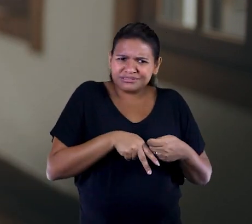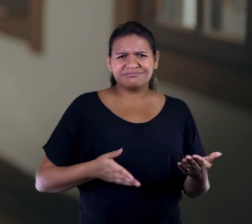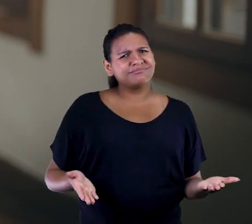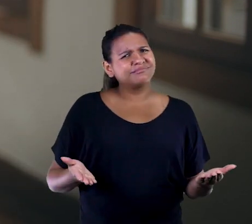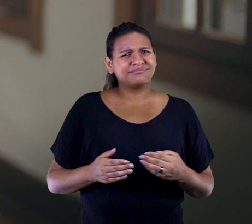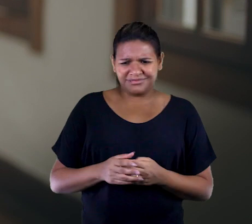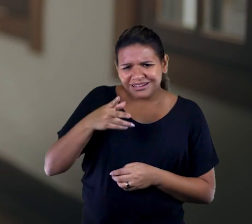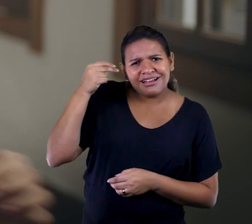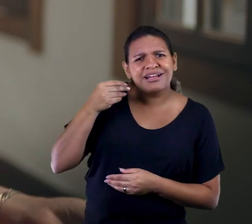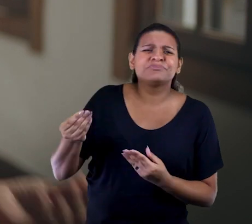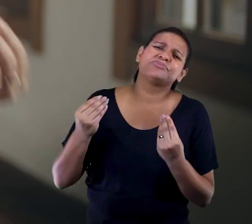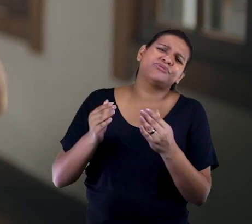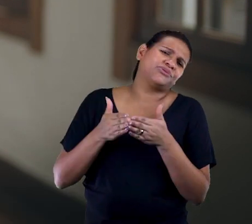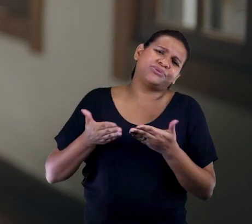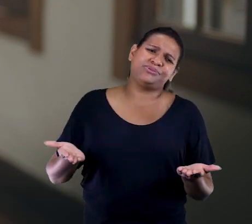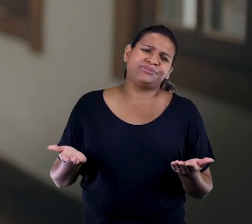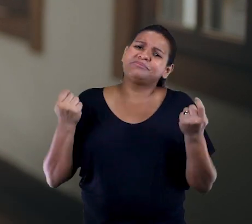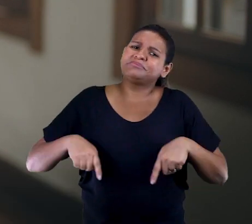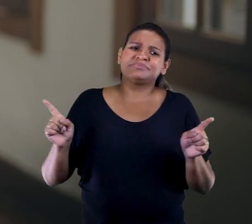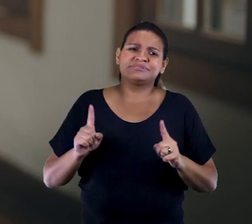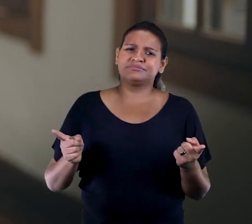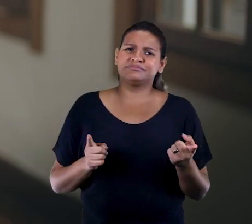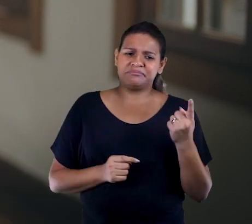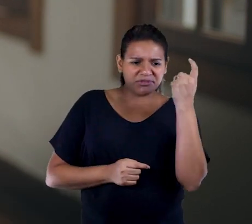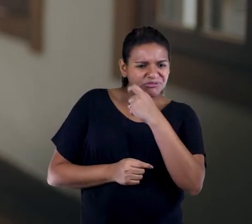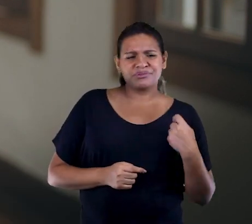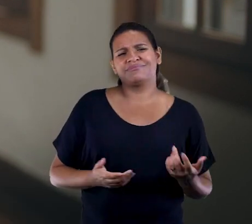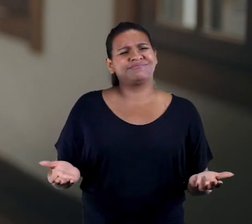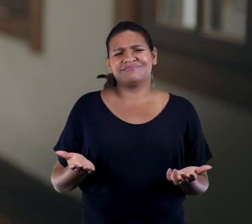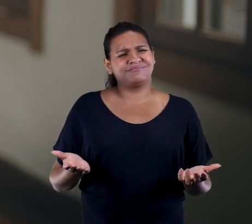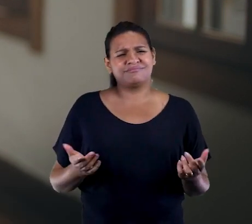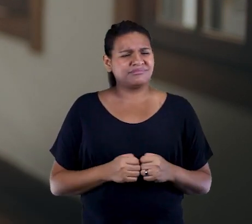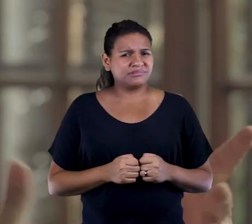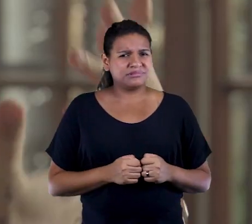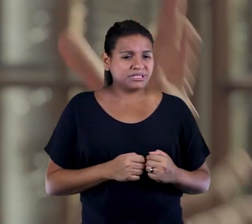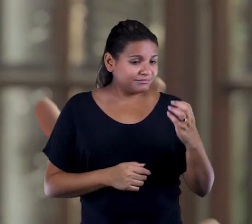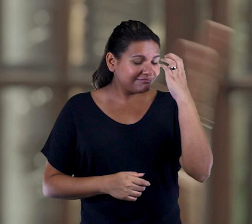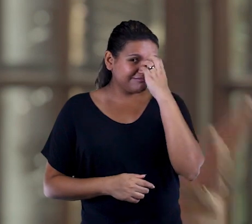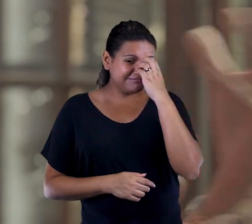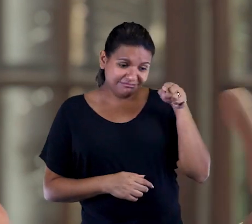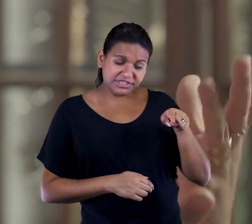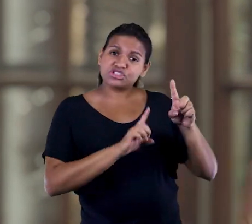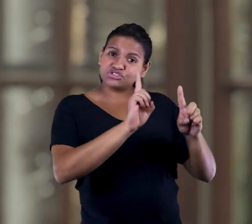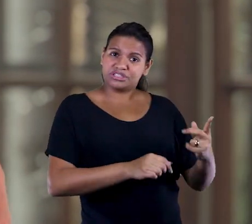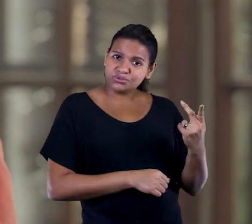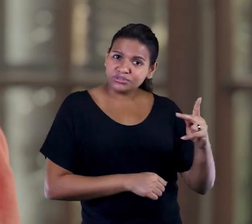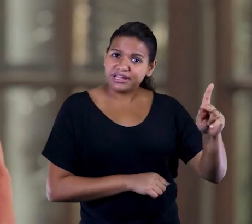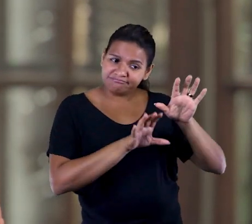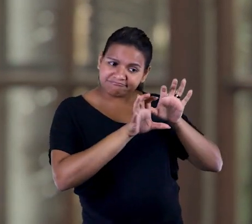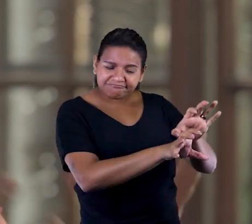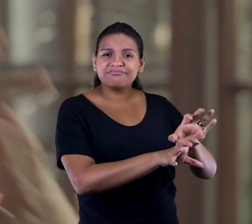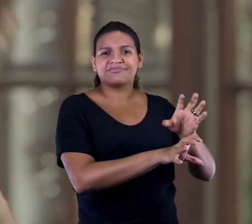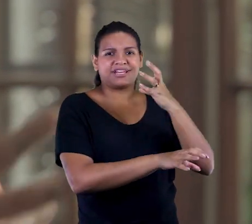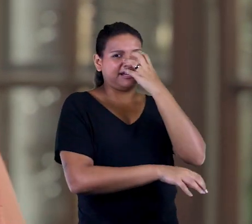jeans. Gato, de jeito nenhum, meu Deus, gato precisa usar perfume. Cães precisam ter o direito de serem